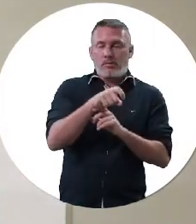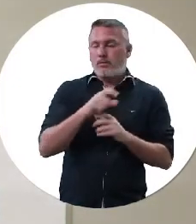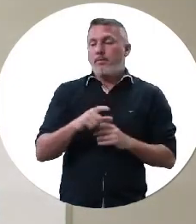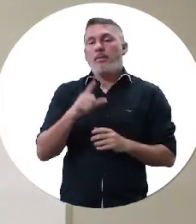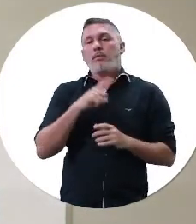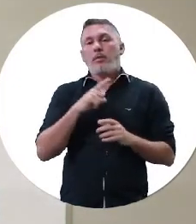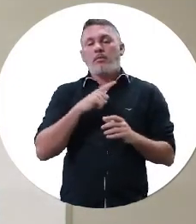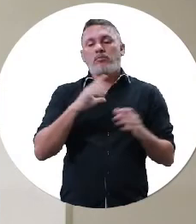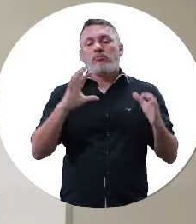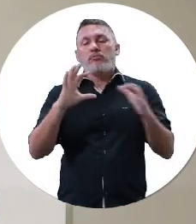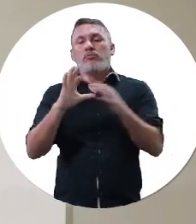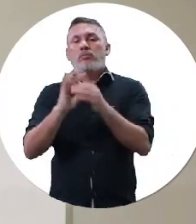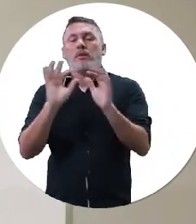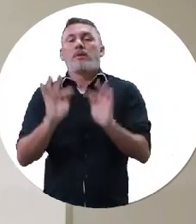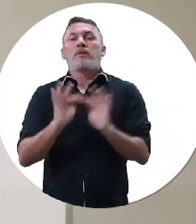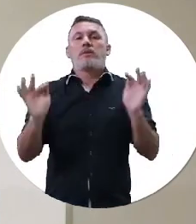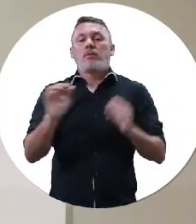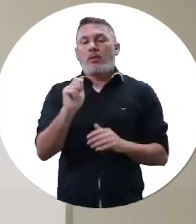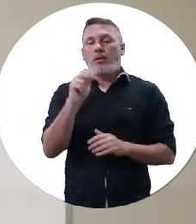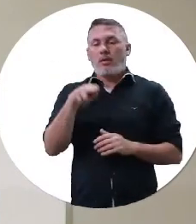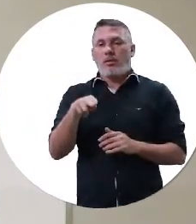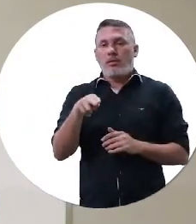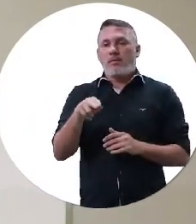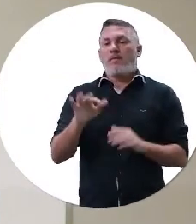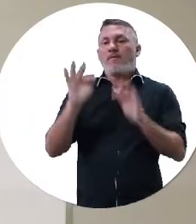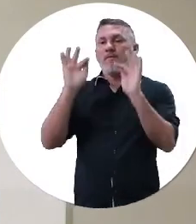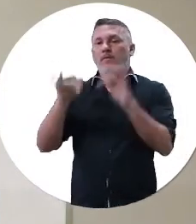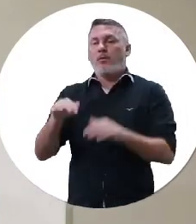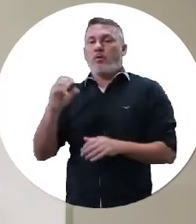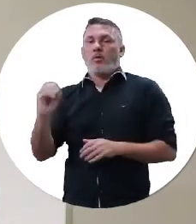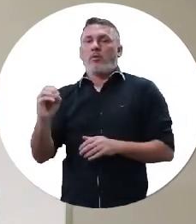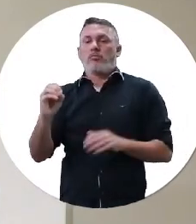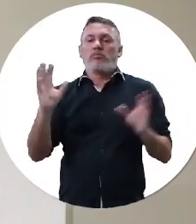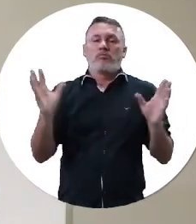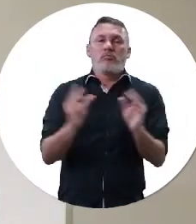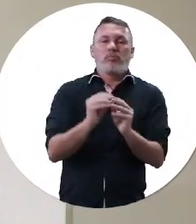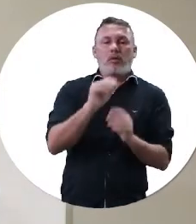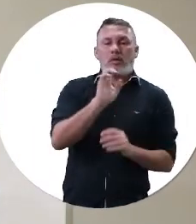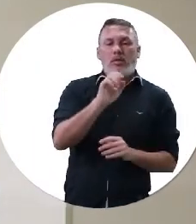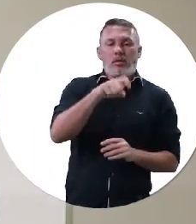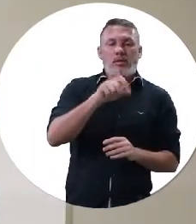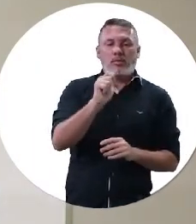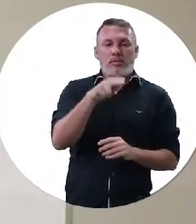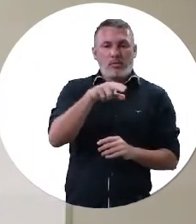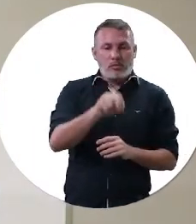ligação simples. An, terminação de hidrocarboneto O.